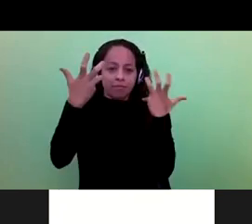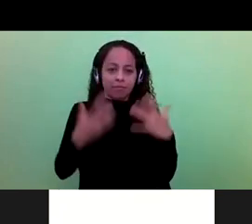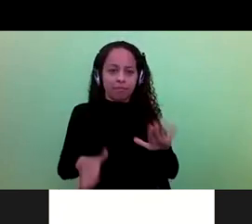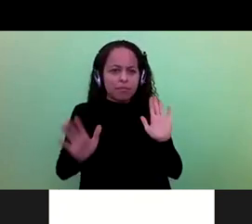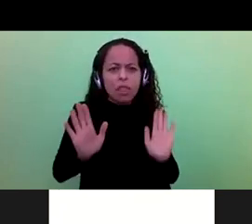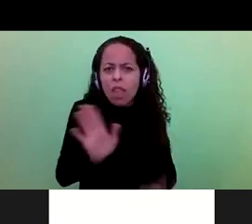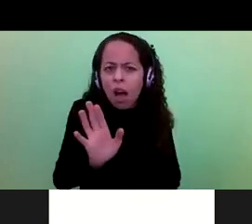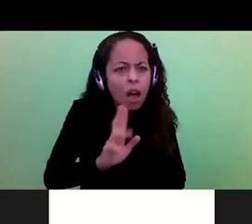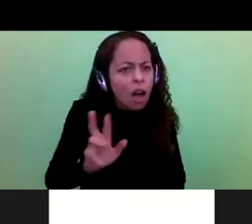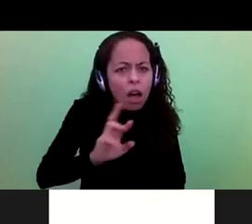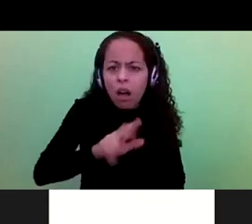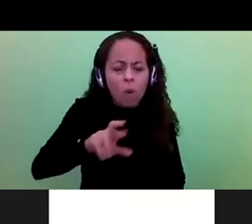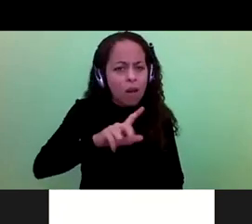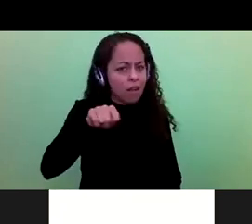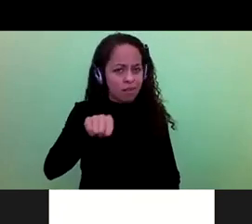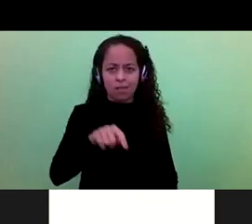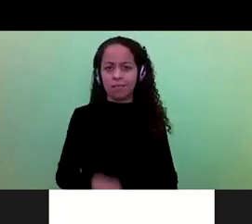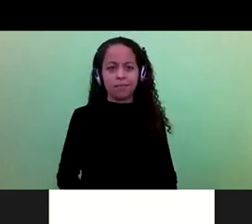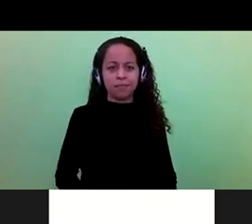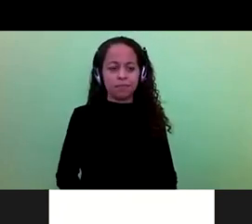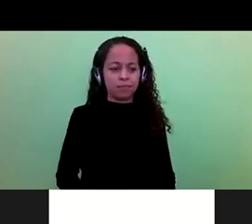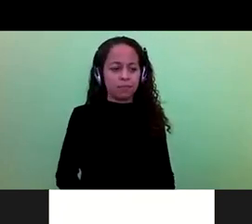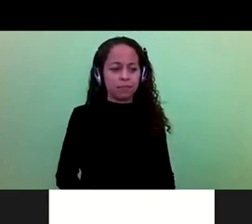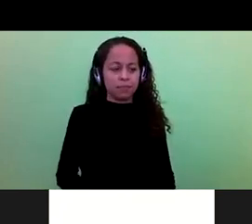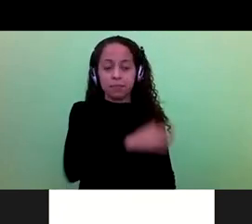outras tendências pedagógicas.